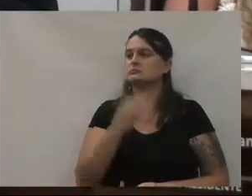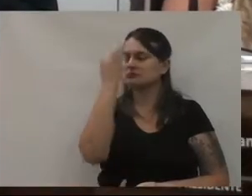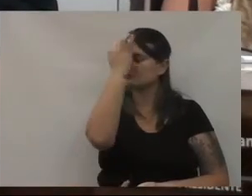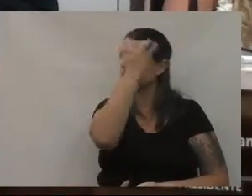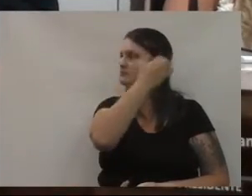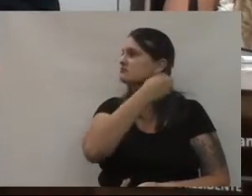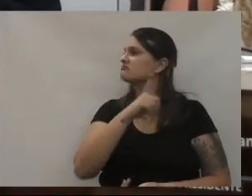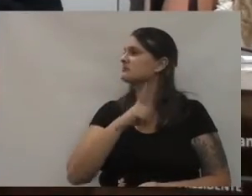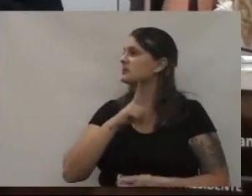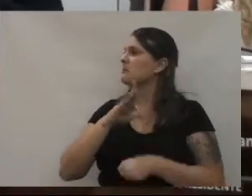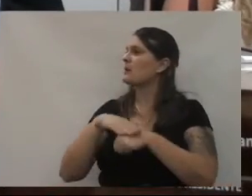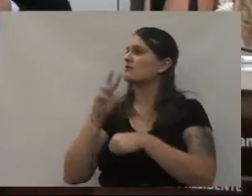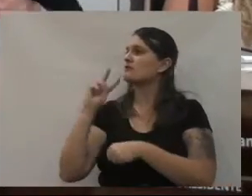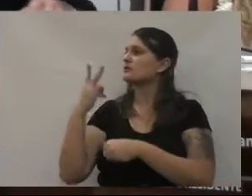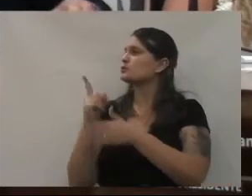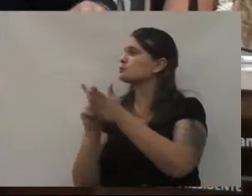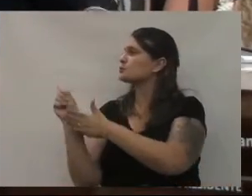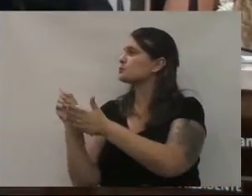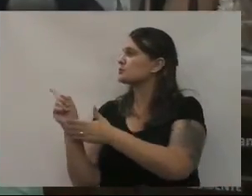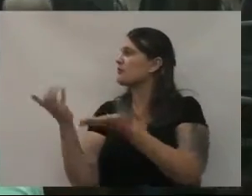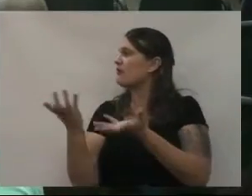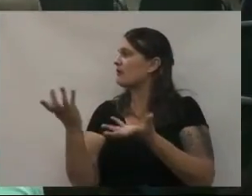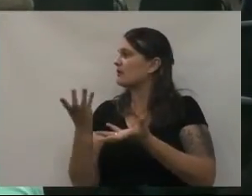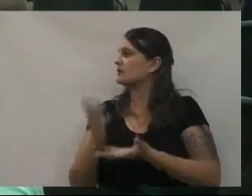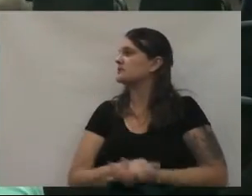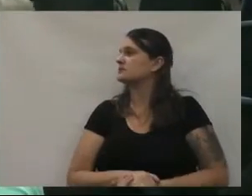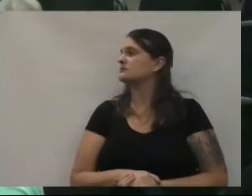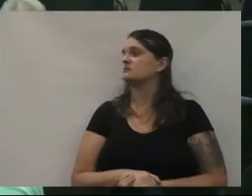Mais alguns senhores, vereadores, fazer pergunta?